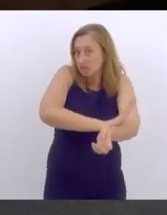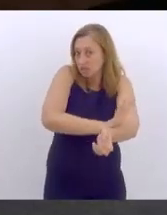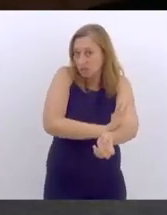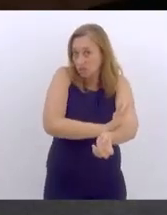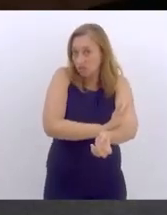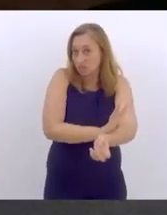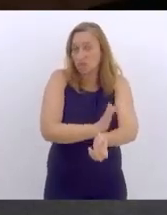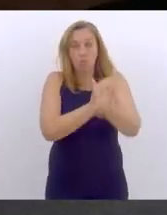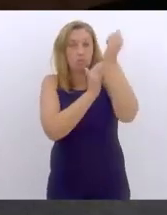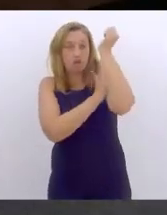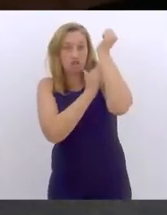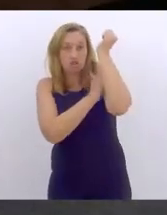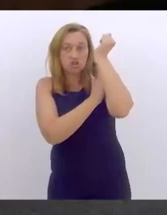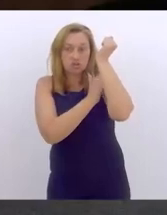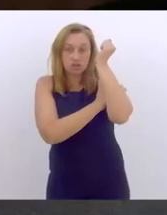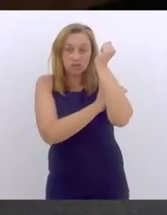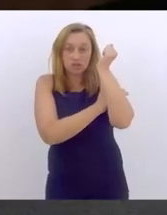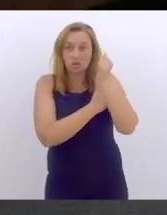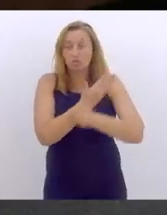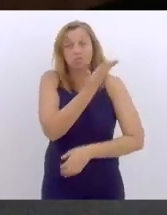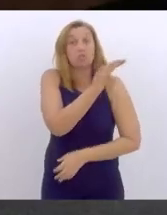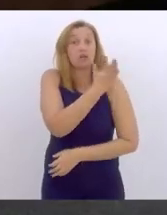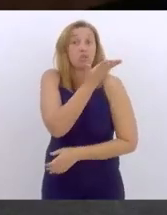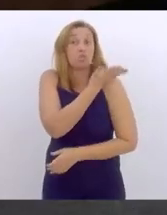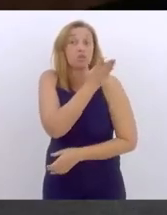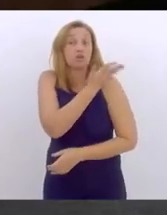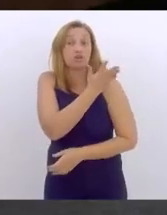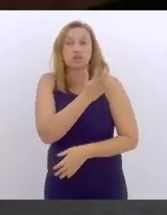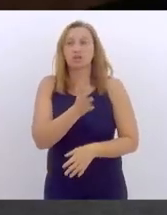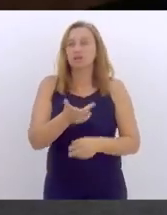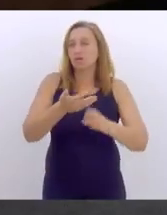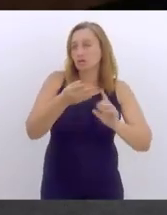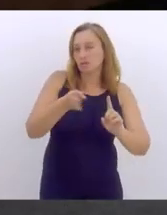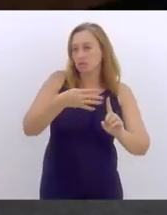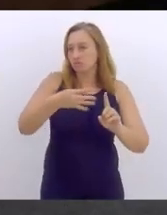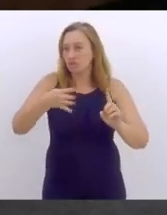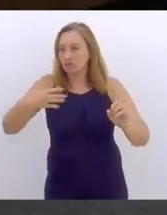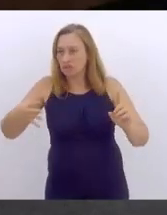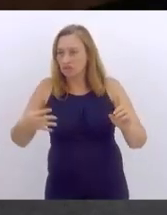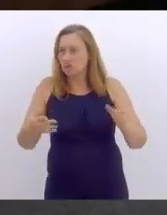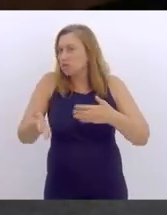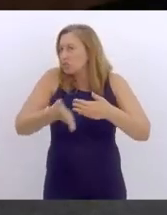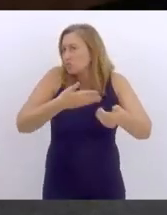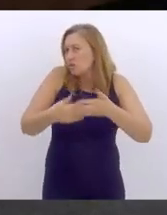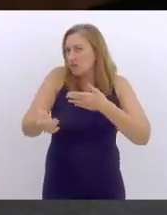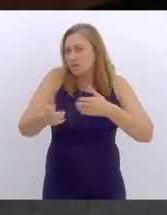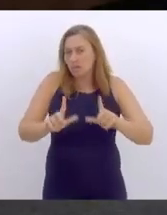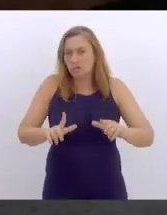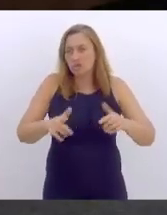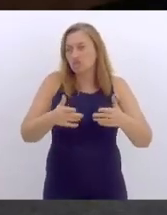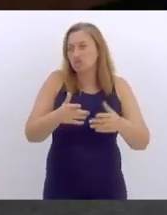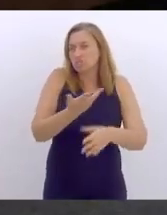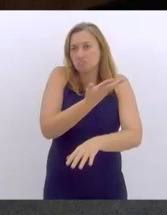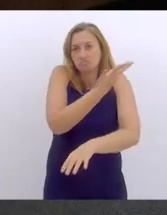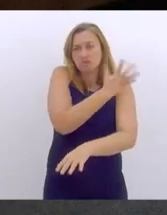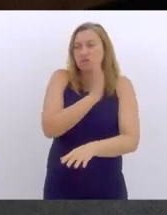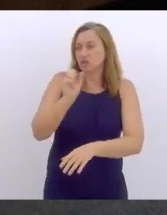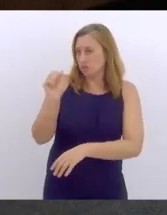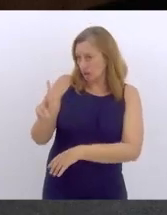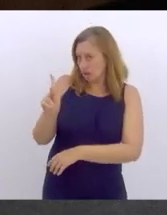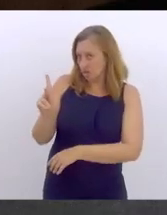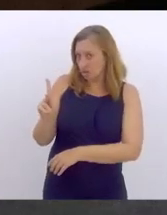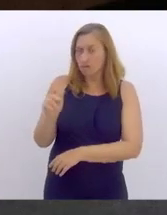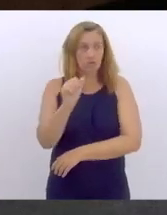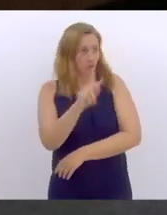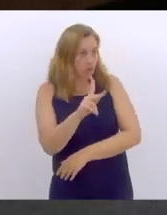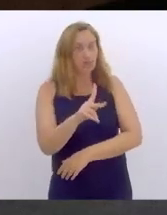o machismo, a discriminação pela sexualidade e toda forma de discriminação. Ok, Samuel.